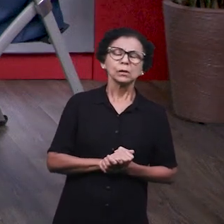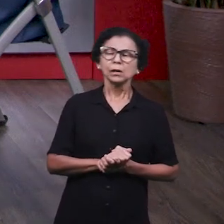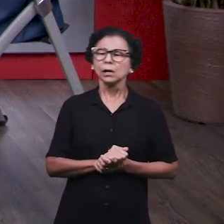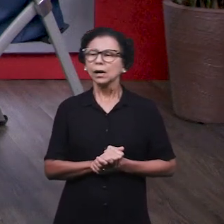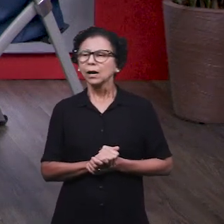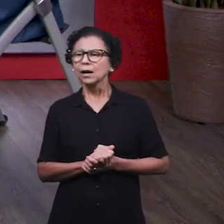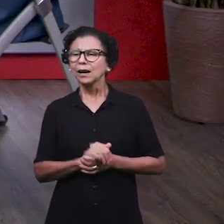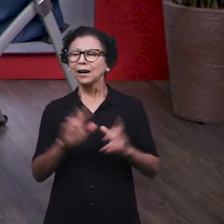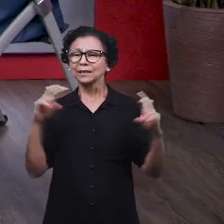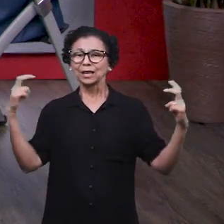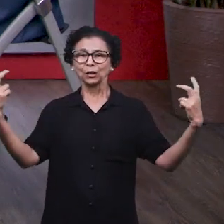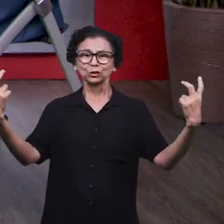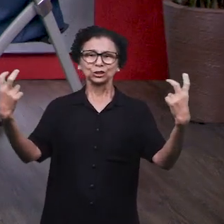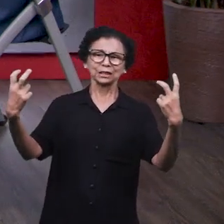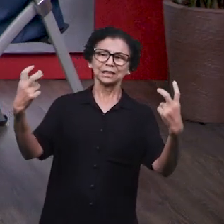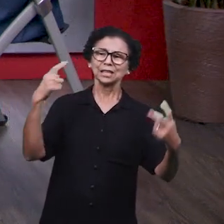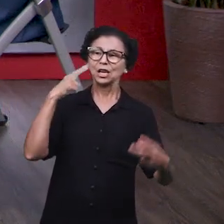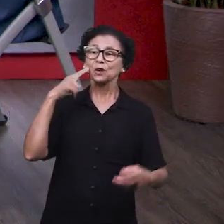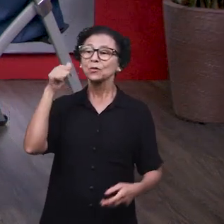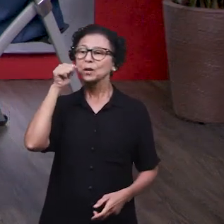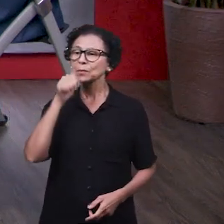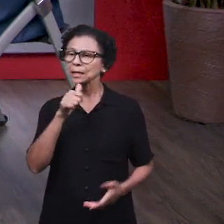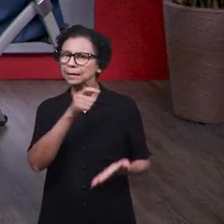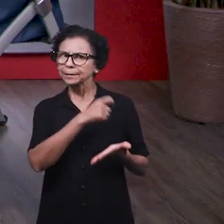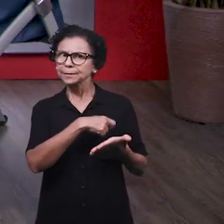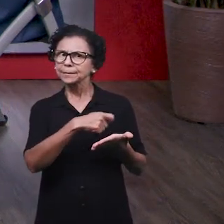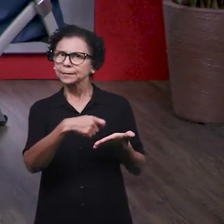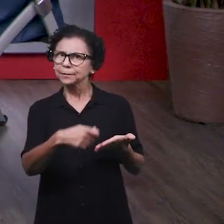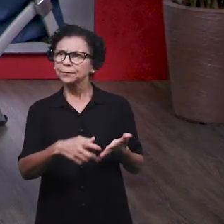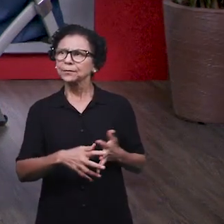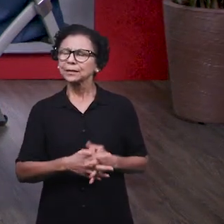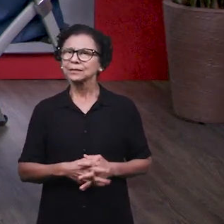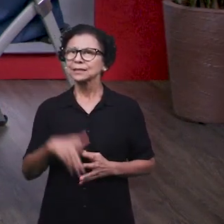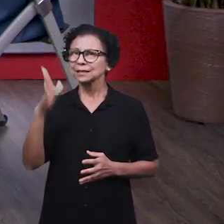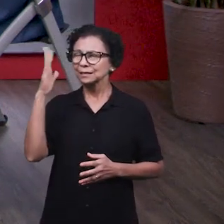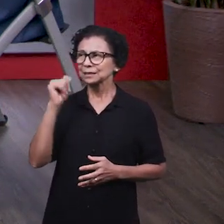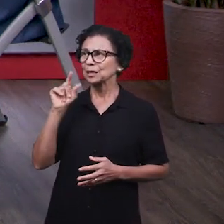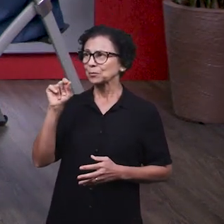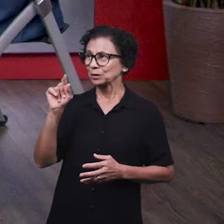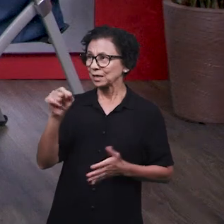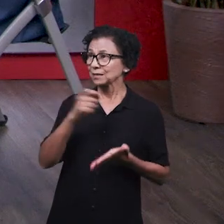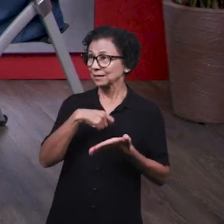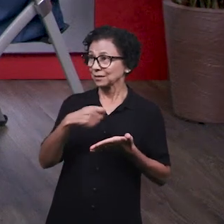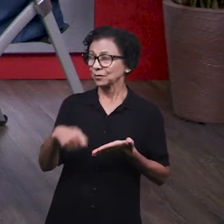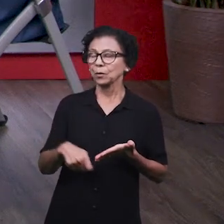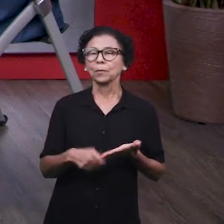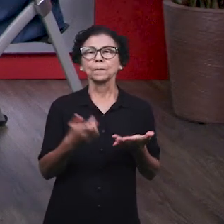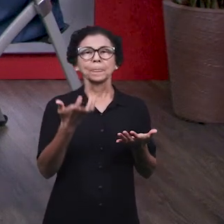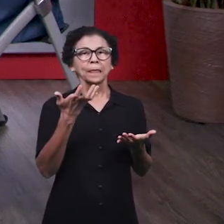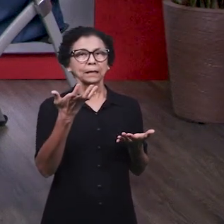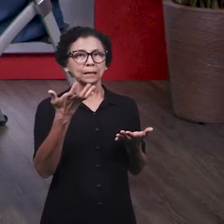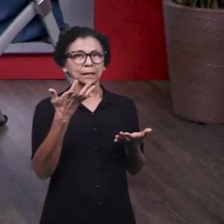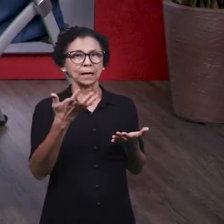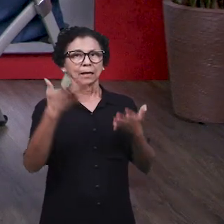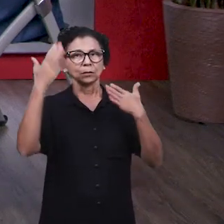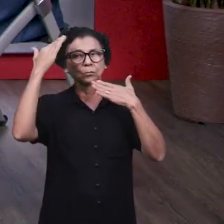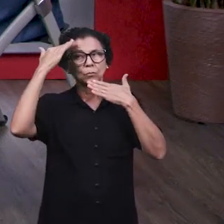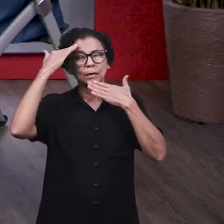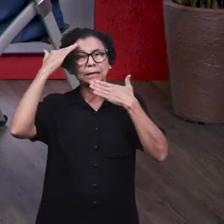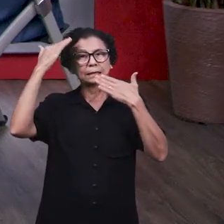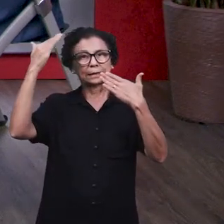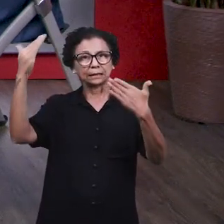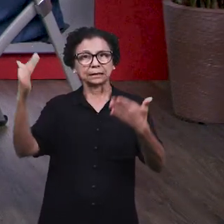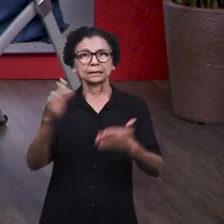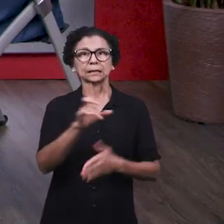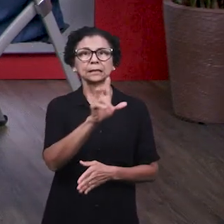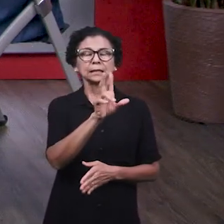mulher está escrevendo E ela mesmo?" aprendeu a Você ler. sabe o que ela escreveu? "Quero agradecer pela pena, senhora, porque